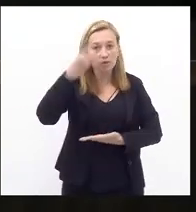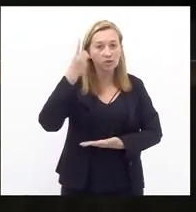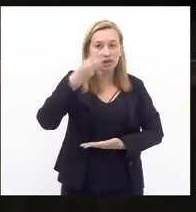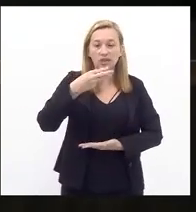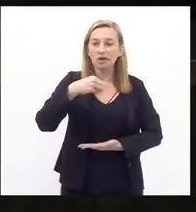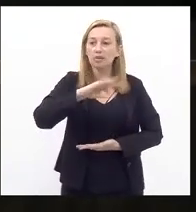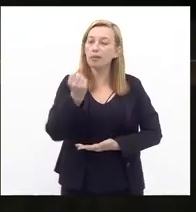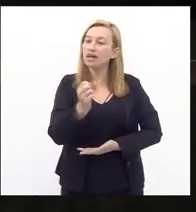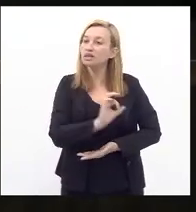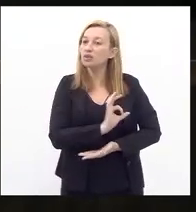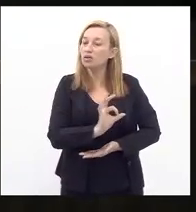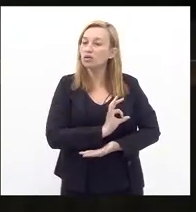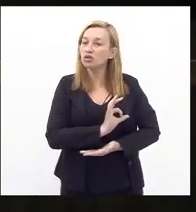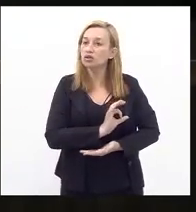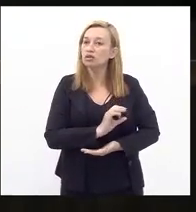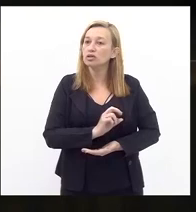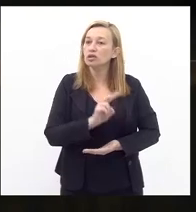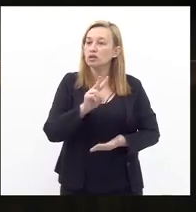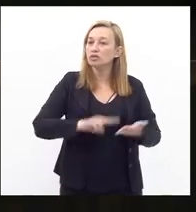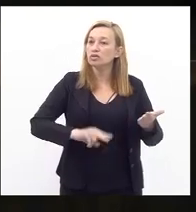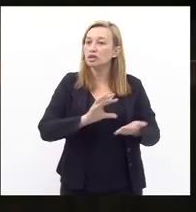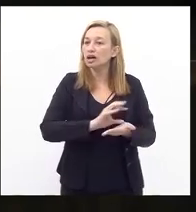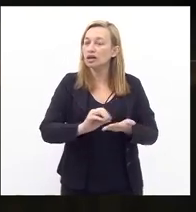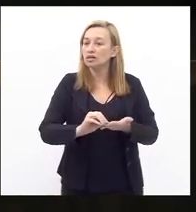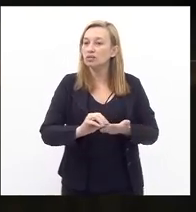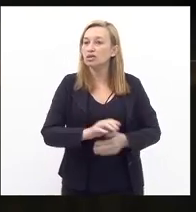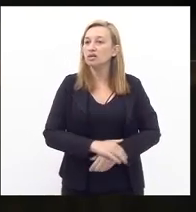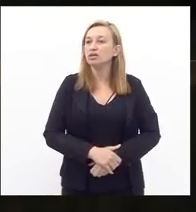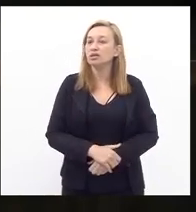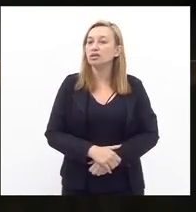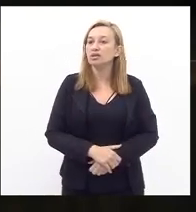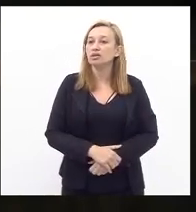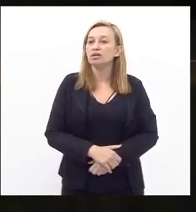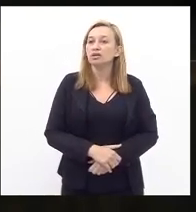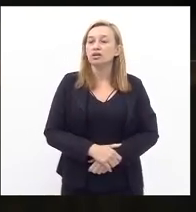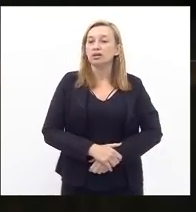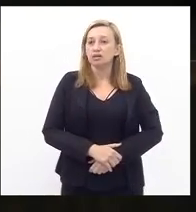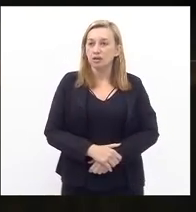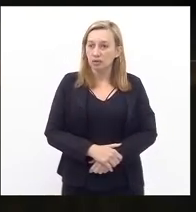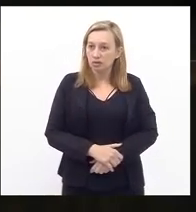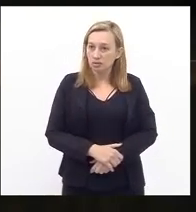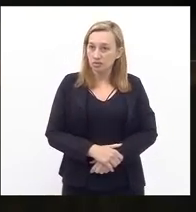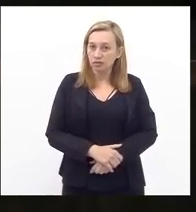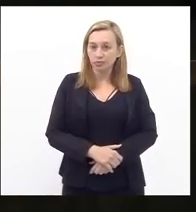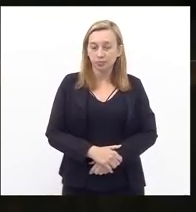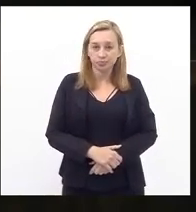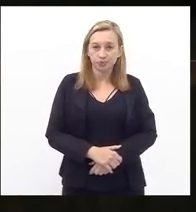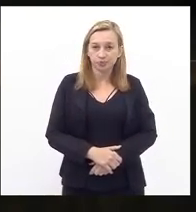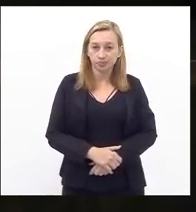deputada Martha Rocha e para fazer a leitura da ata da sessão anterior